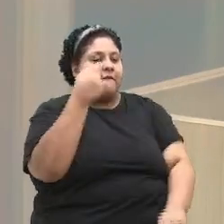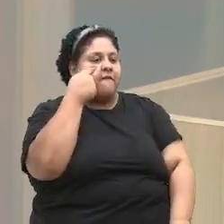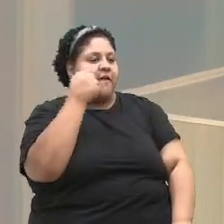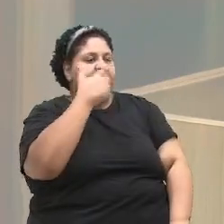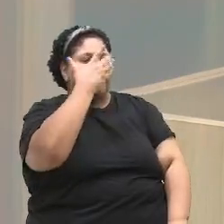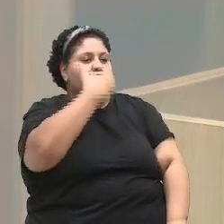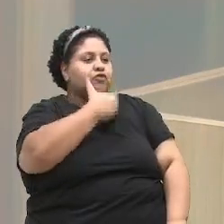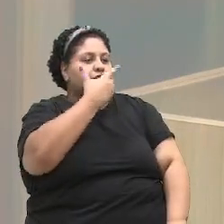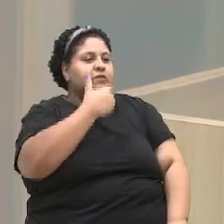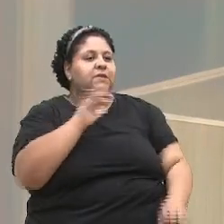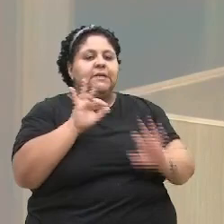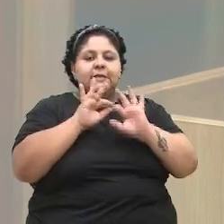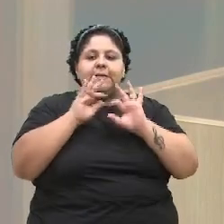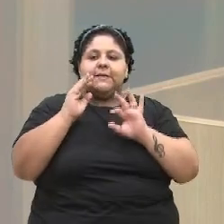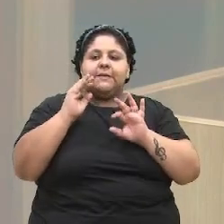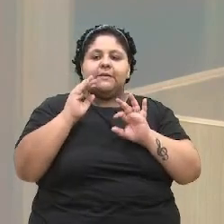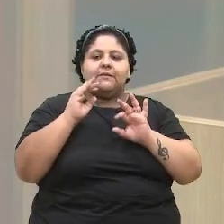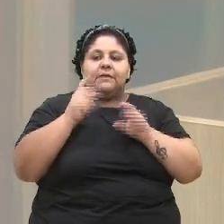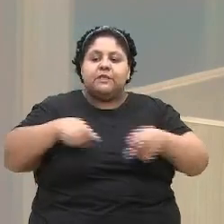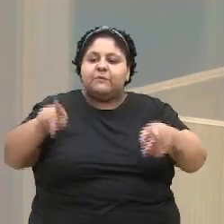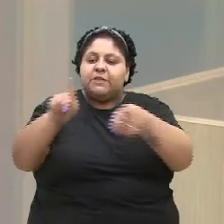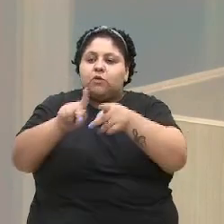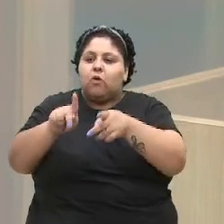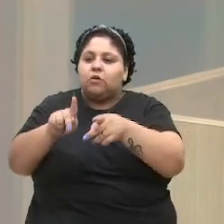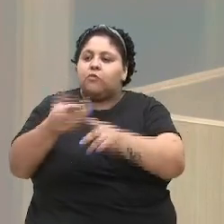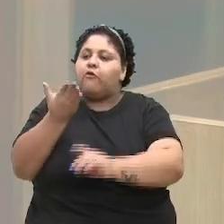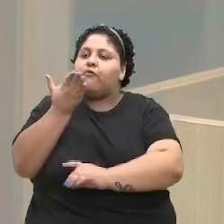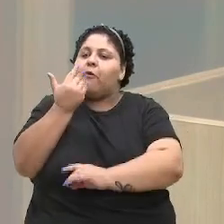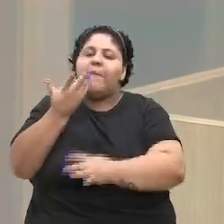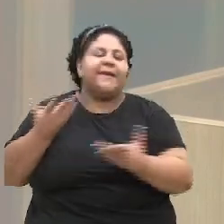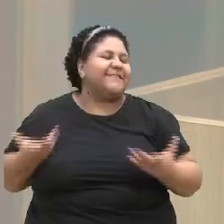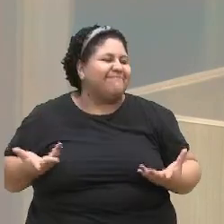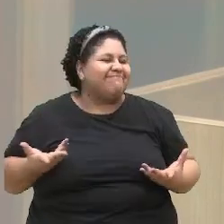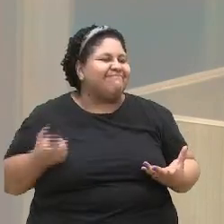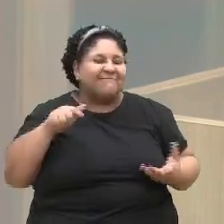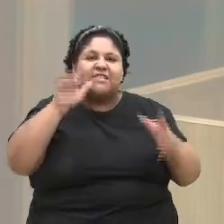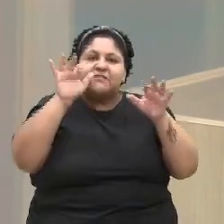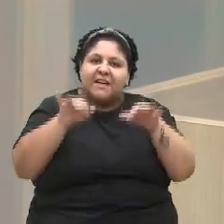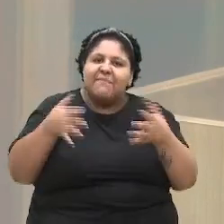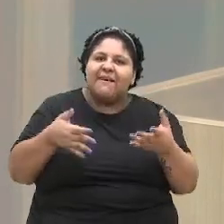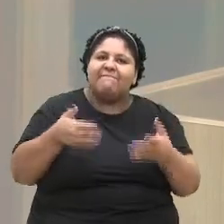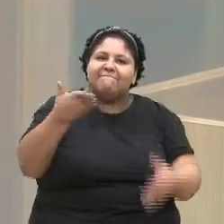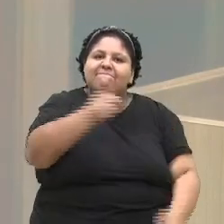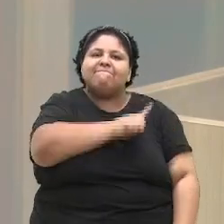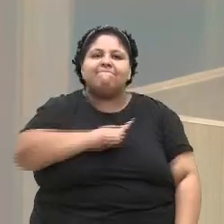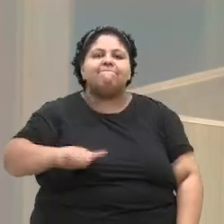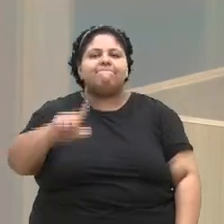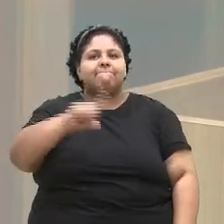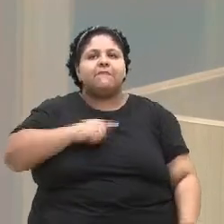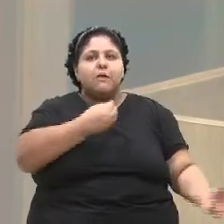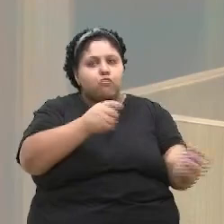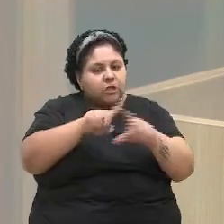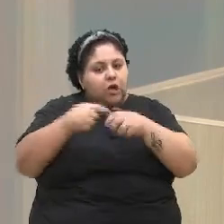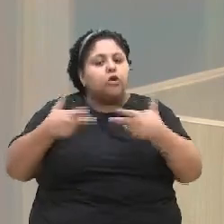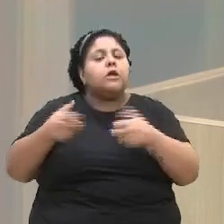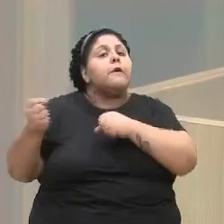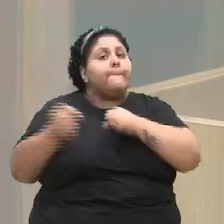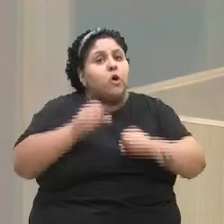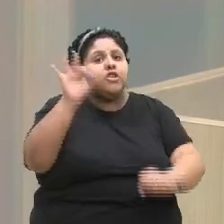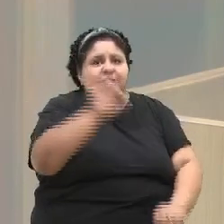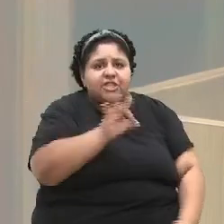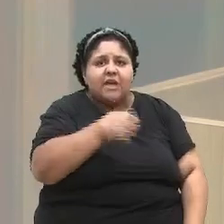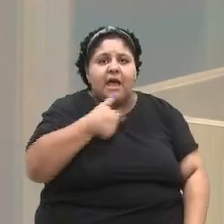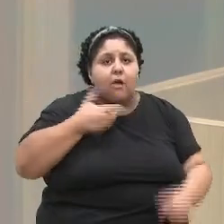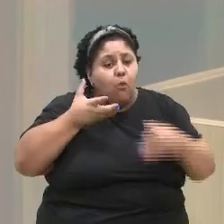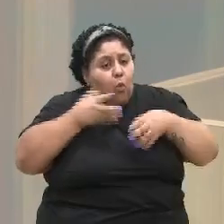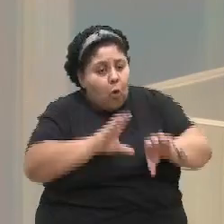povo saboreando ISO vai acabar senhor Governador tem muita coisa que dá para taxar eu sou contra